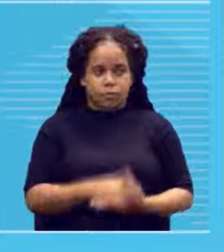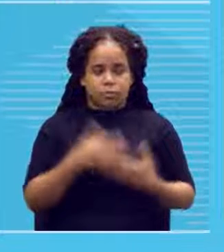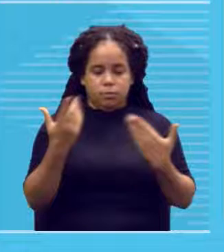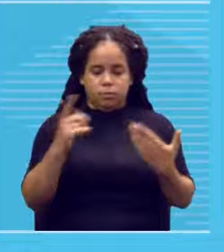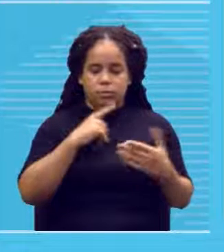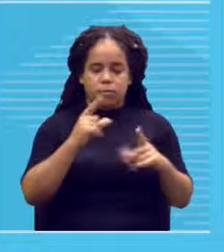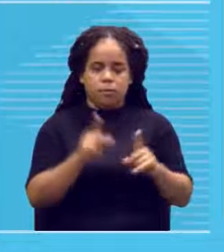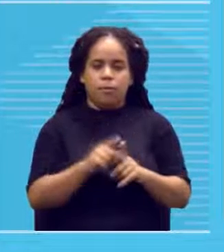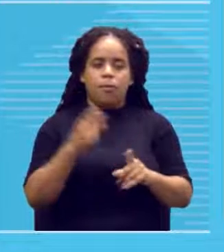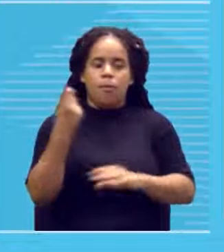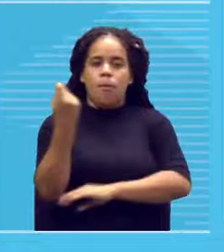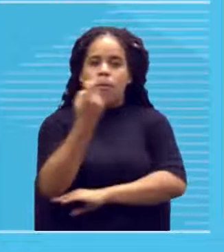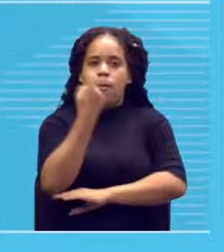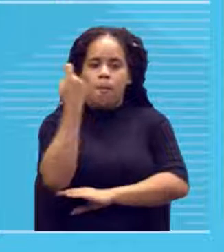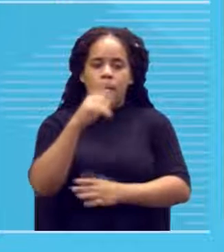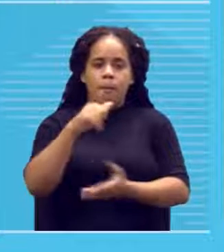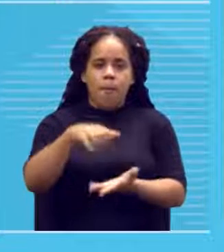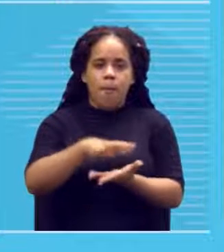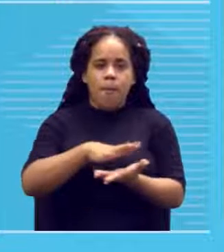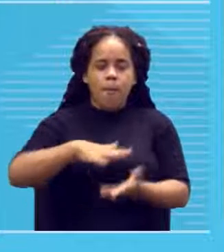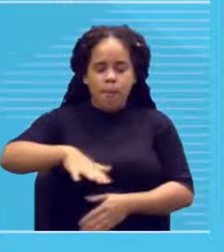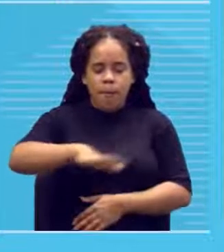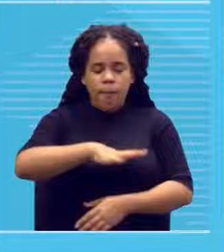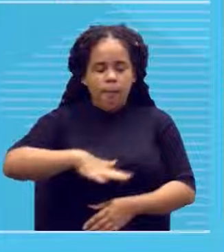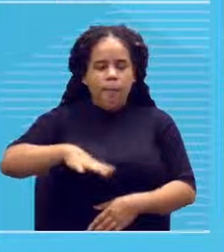altura né do solo até